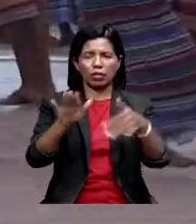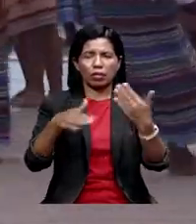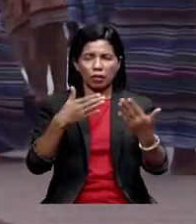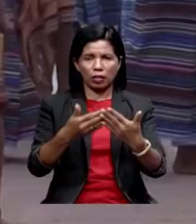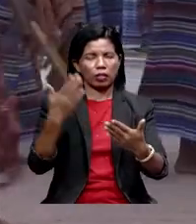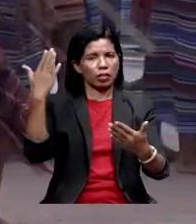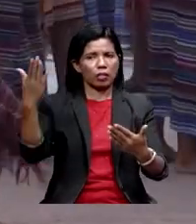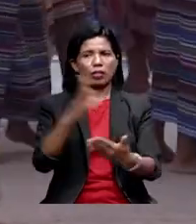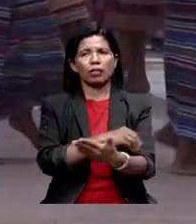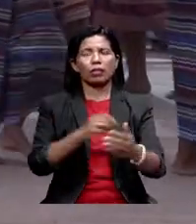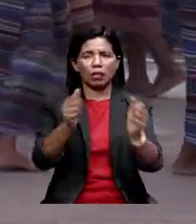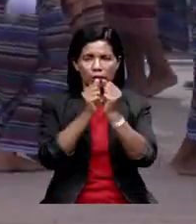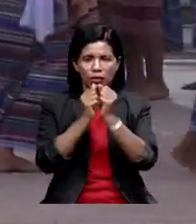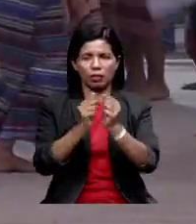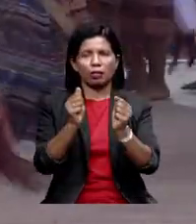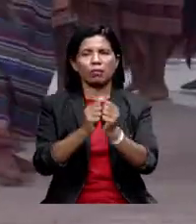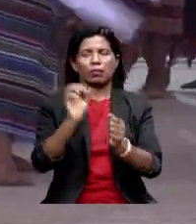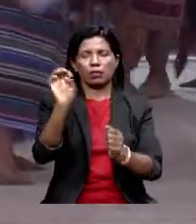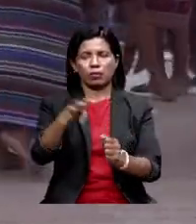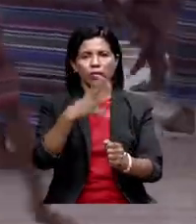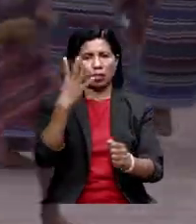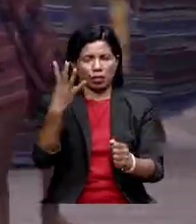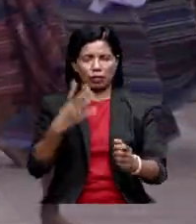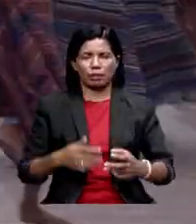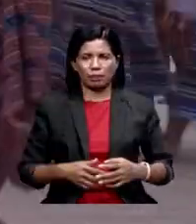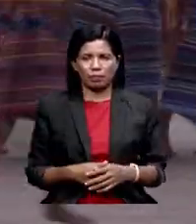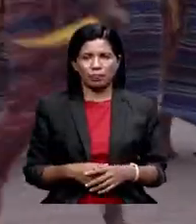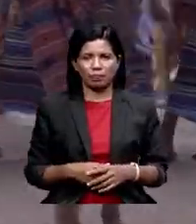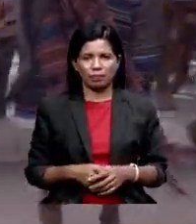congregação refere, a Mutuk Sanulo Resinhatona. Equipa cobertura, GMN.